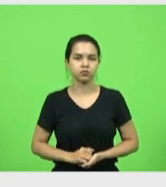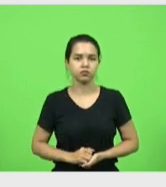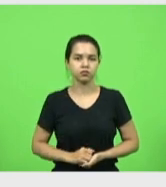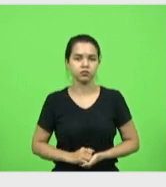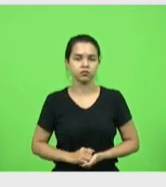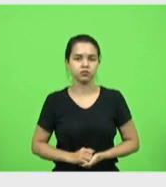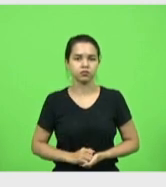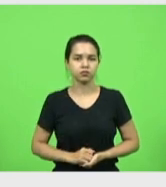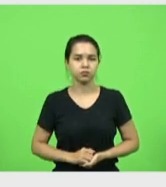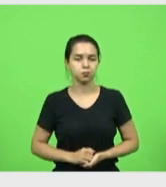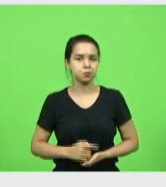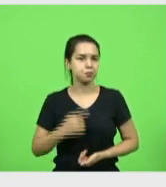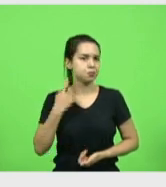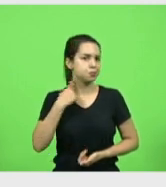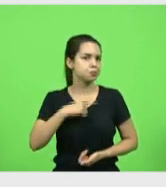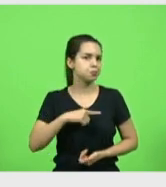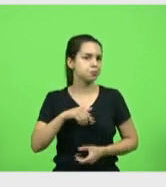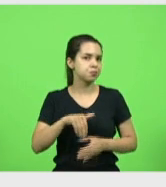Silvio Drevec?